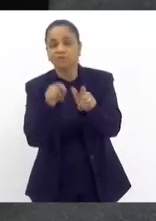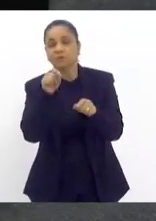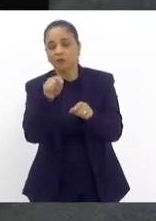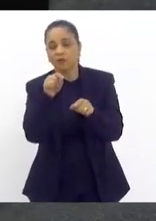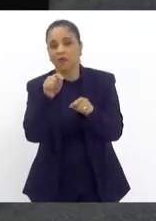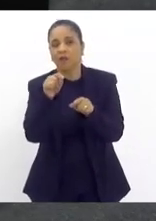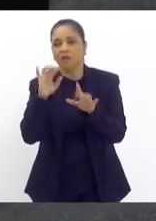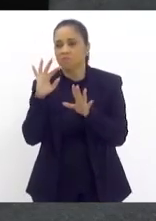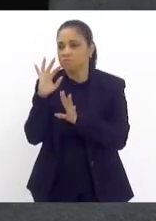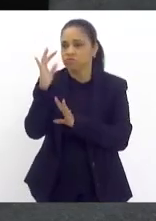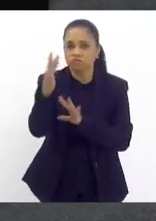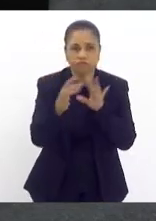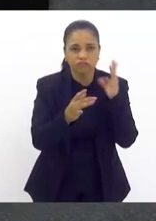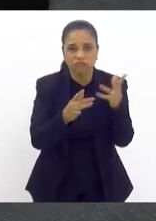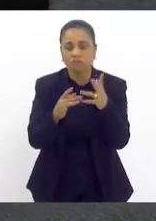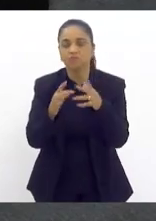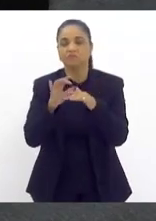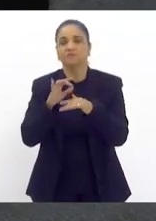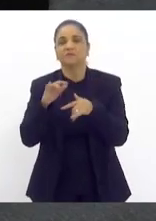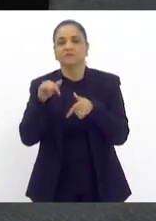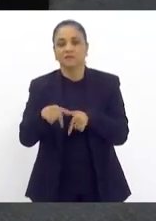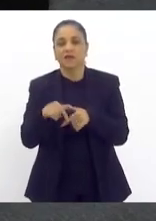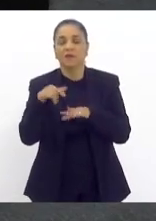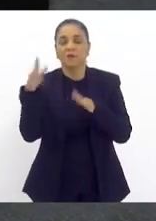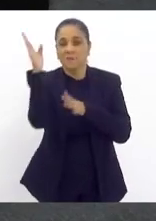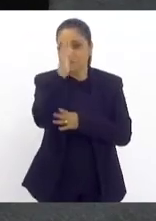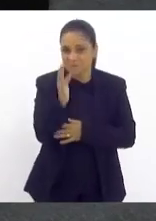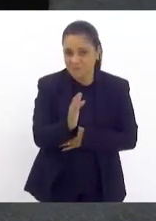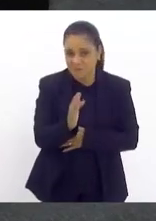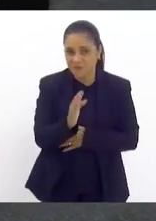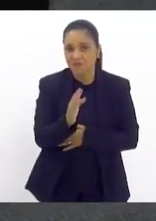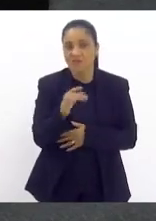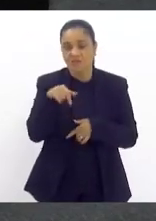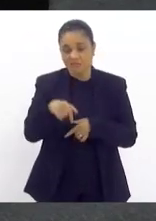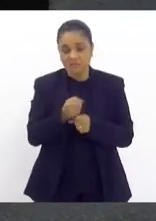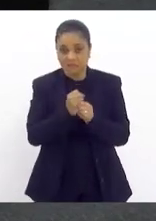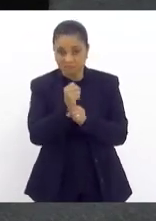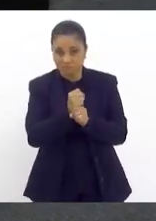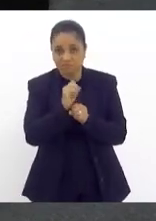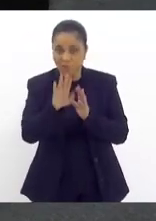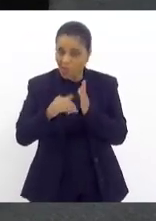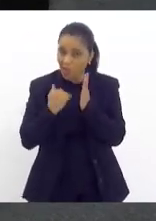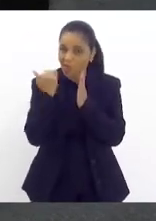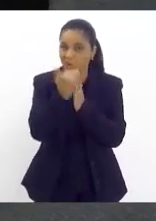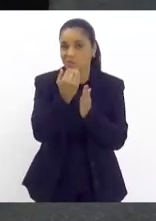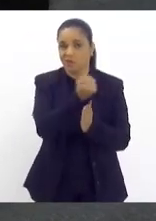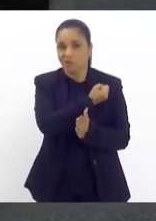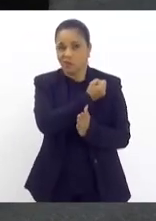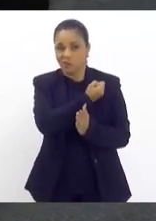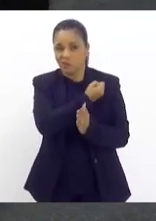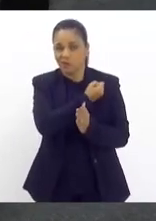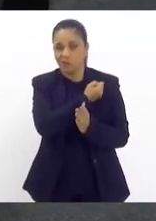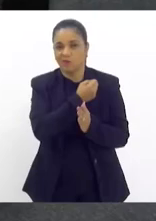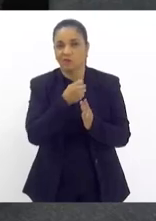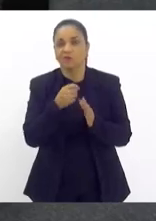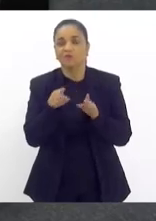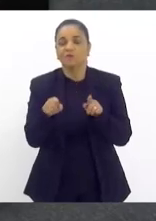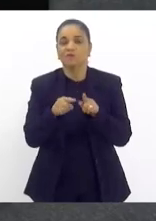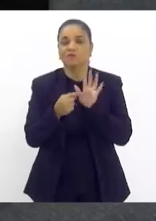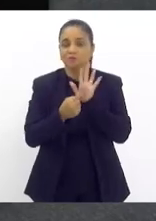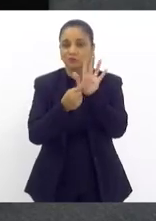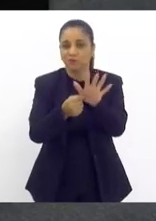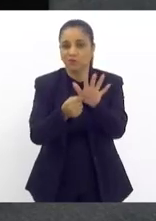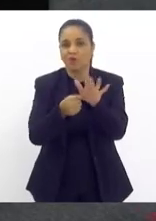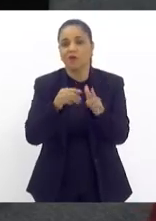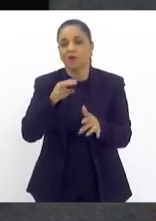de inovação do país. Nesse ano, esse número ainda vai aumentar. E foi anunciada a instalação de uma incubadora